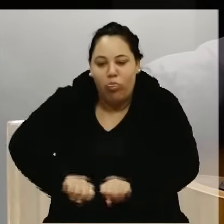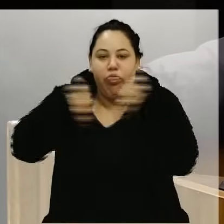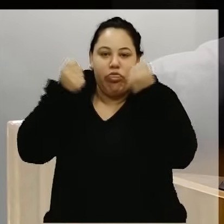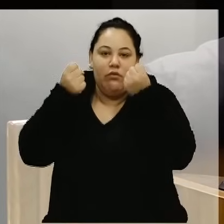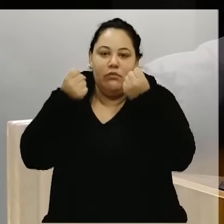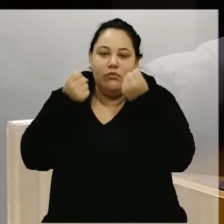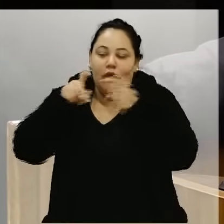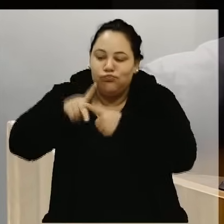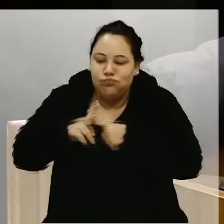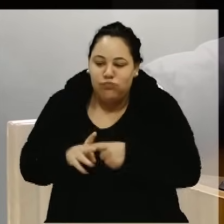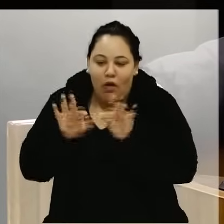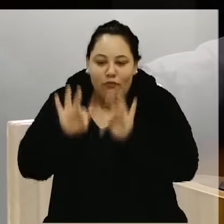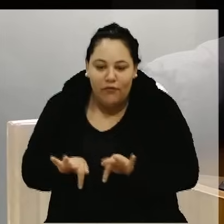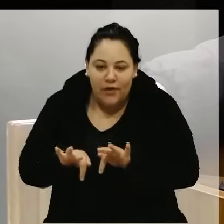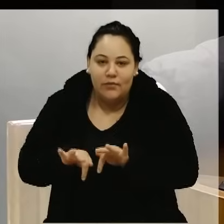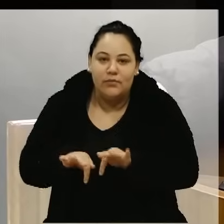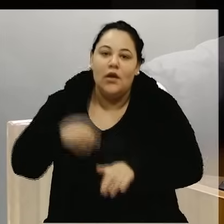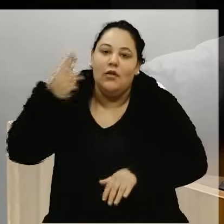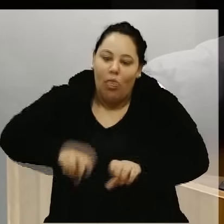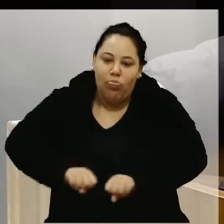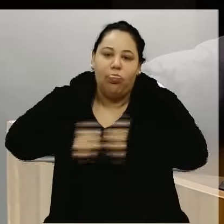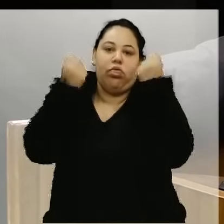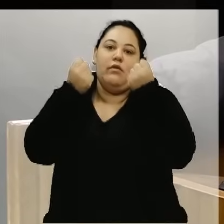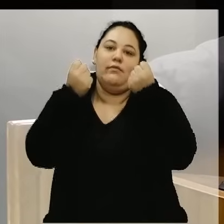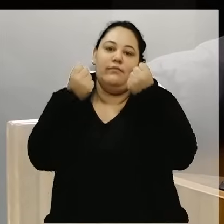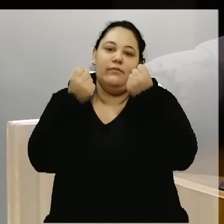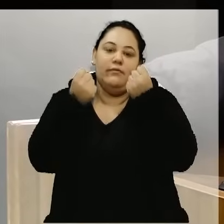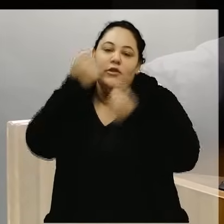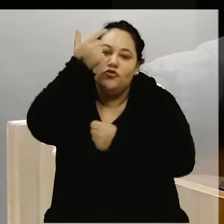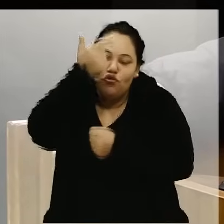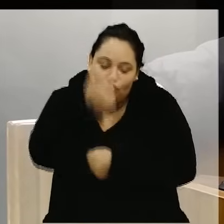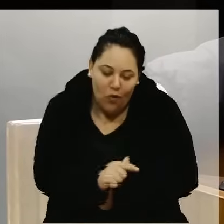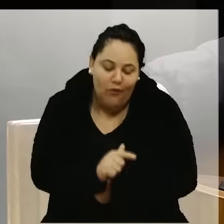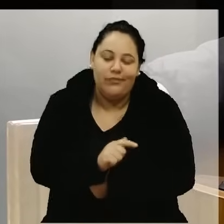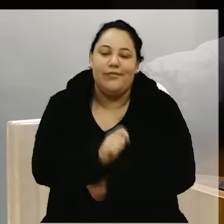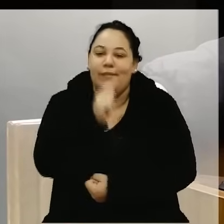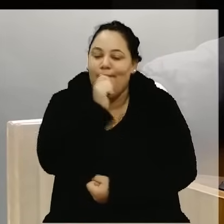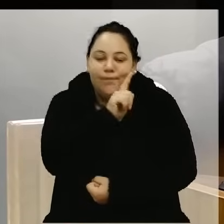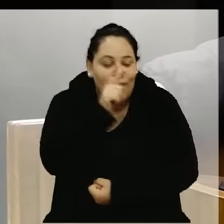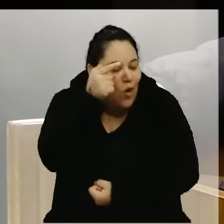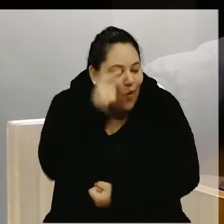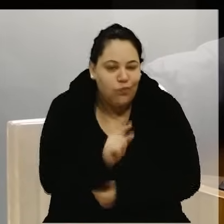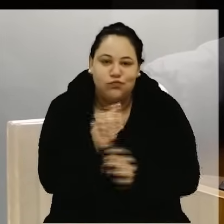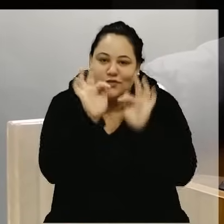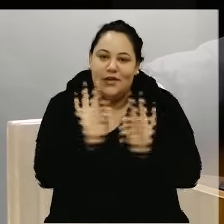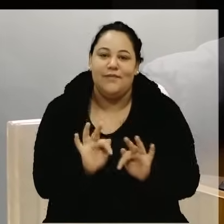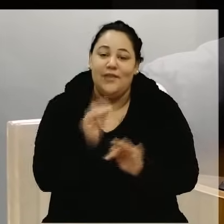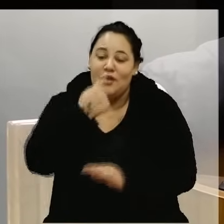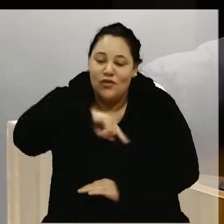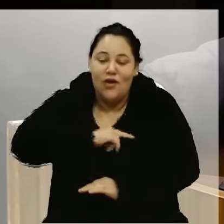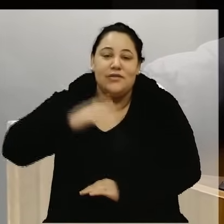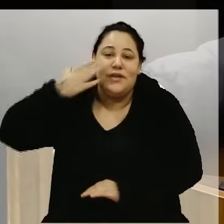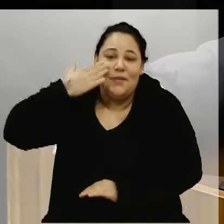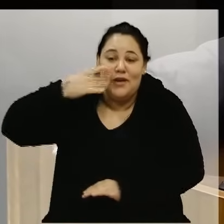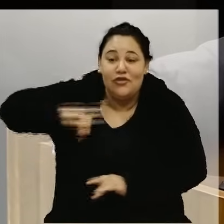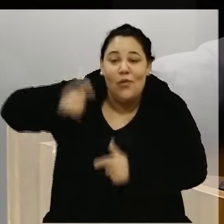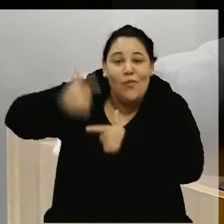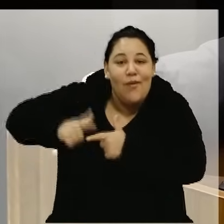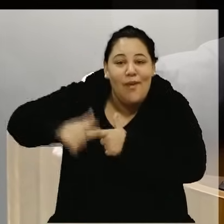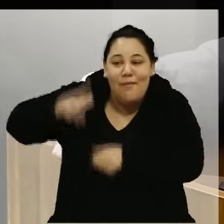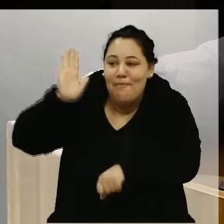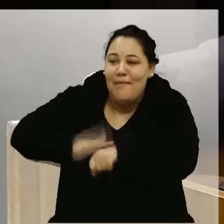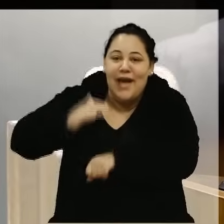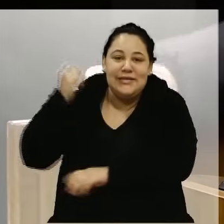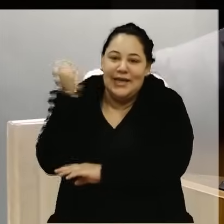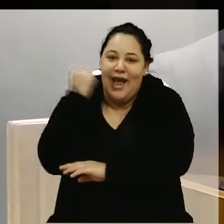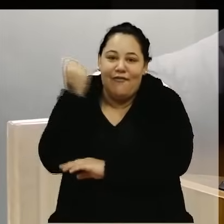E a gente não terminou o conserto dos taludes. E mesmo a gente sabe que acima de nós, a gente tem o problema mais grave. E ele